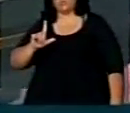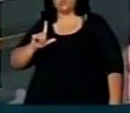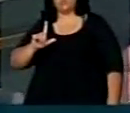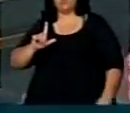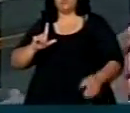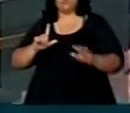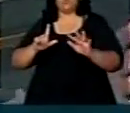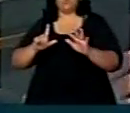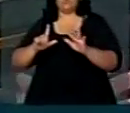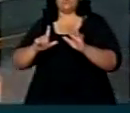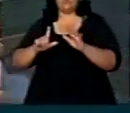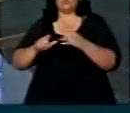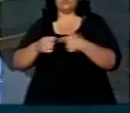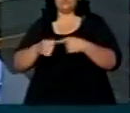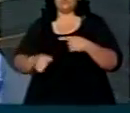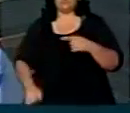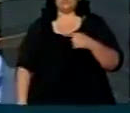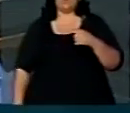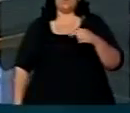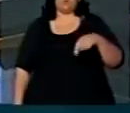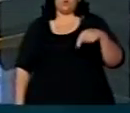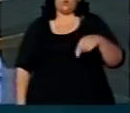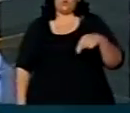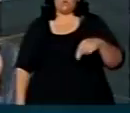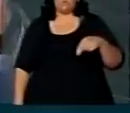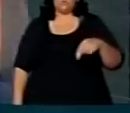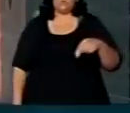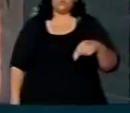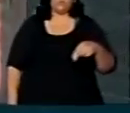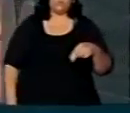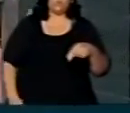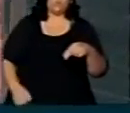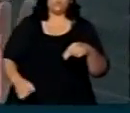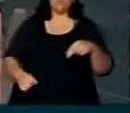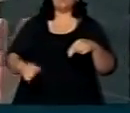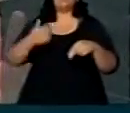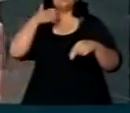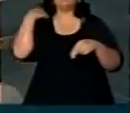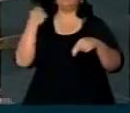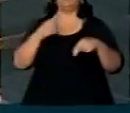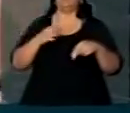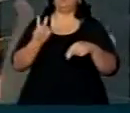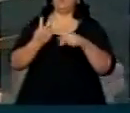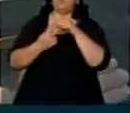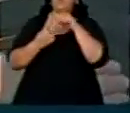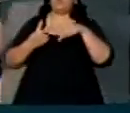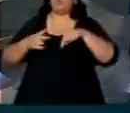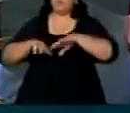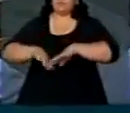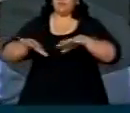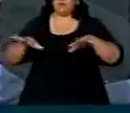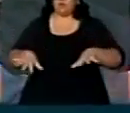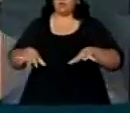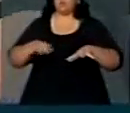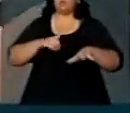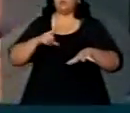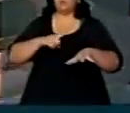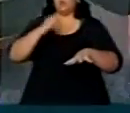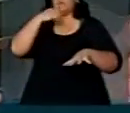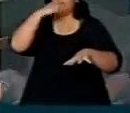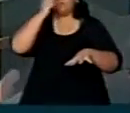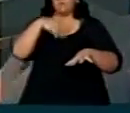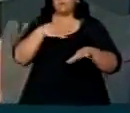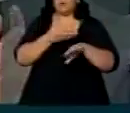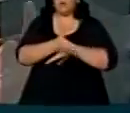Foz do Iguaçu, pelo lado brasileiro, e a norte. São complicadas por vários motivos, principalmente por invasões, por tráfico de